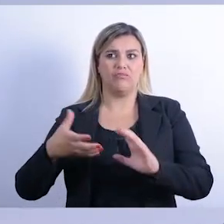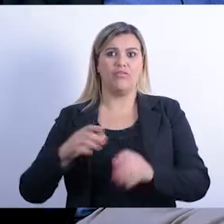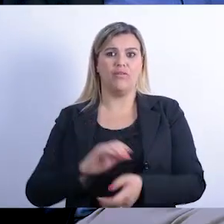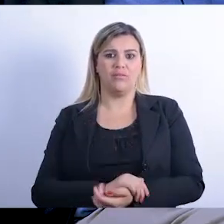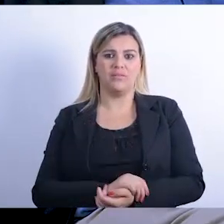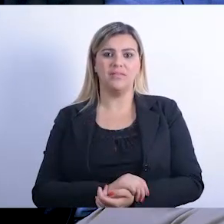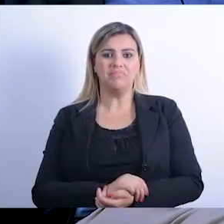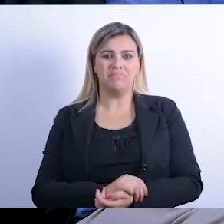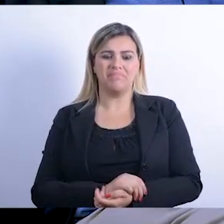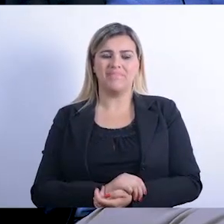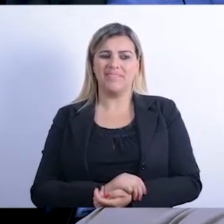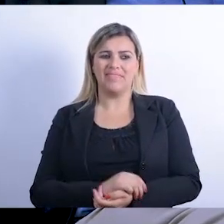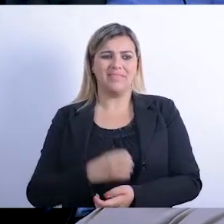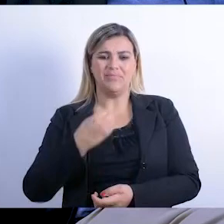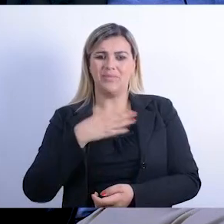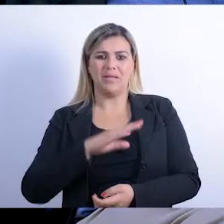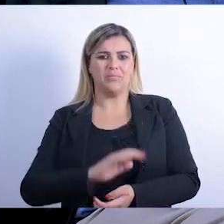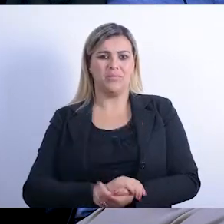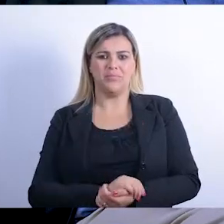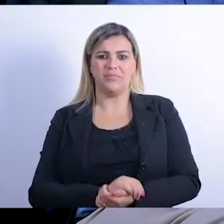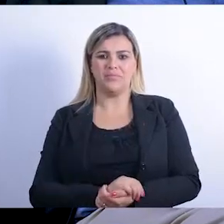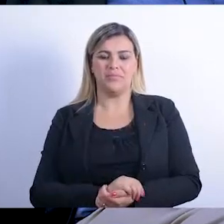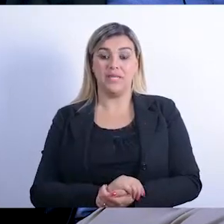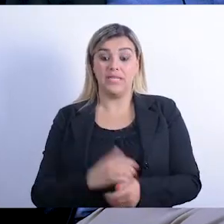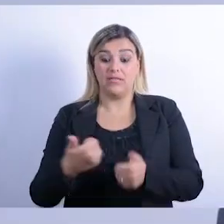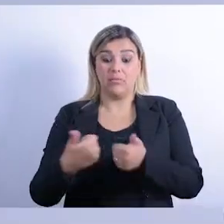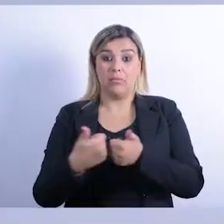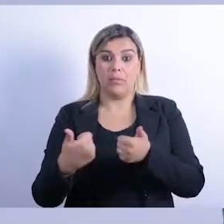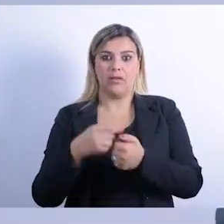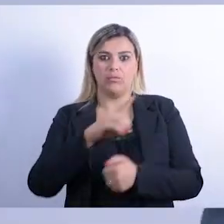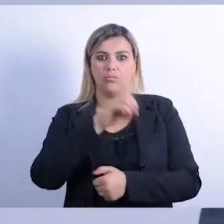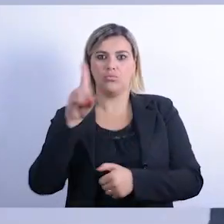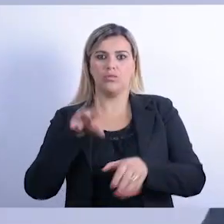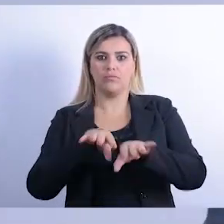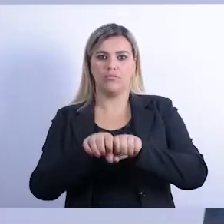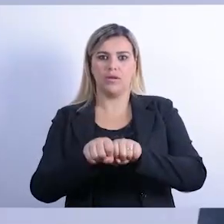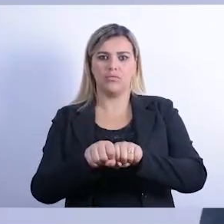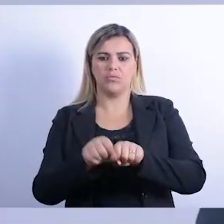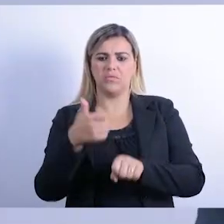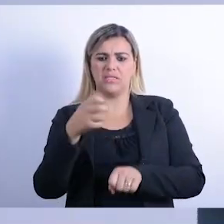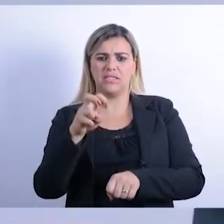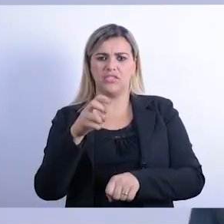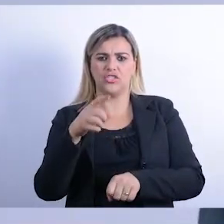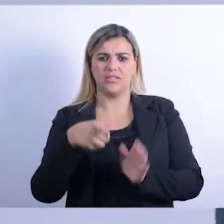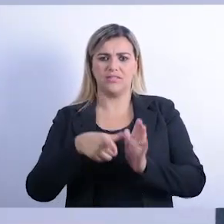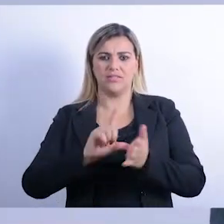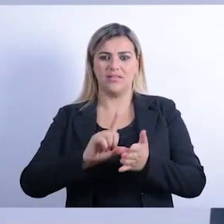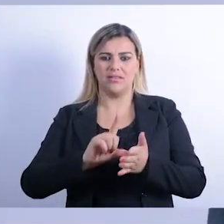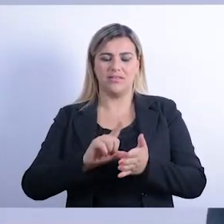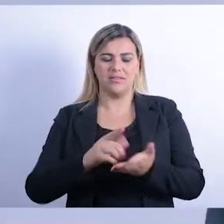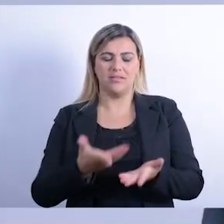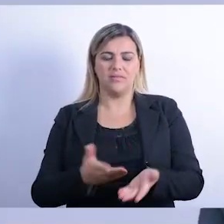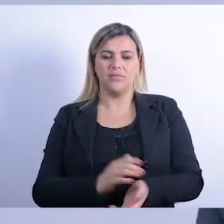isso. Constrói de novo. Né? Ser arrumado isso, e estava perto da formatura, devia ter uns 15 dias, 15 né? dias, mais ou menos.